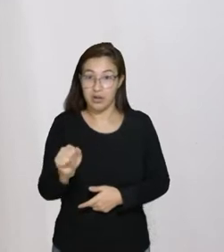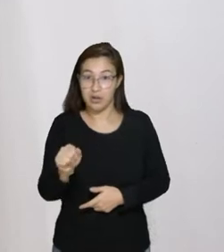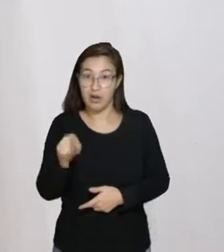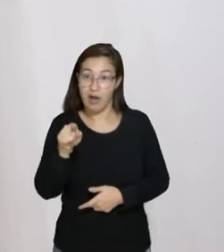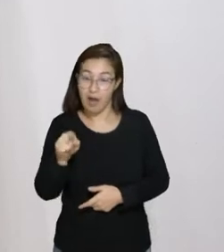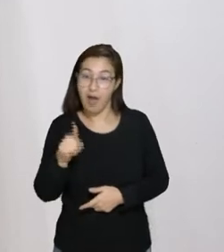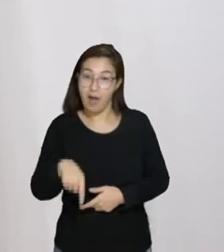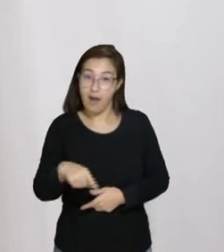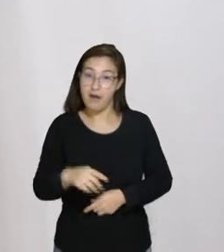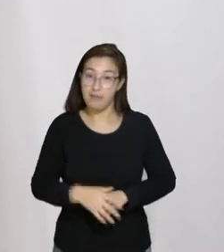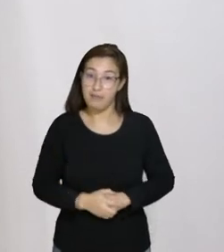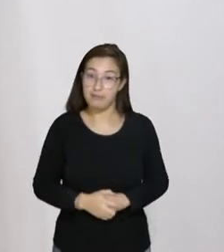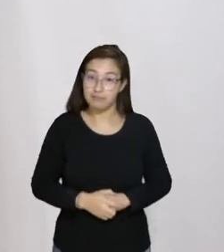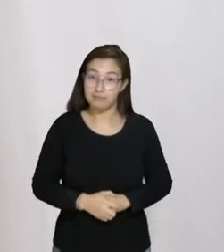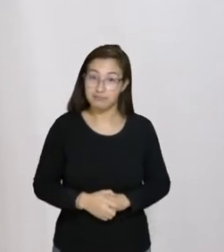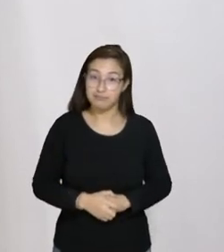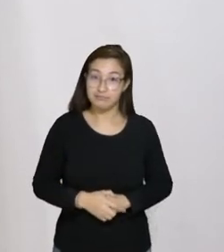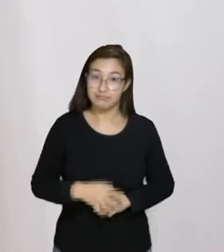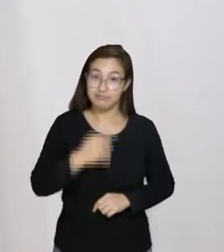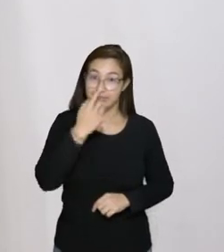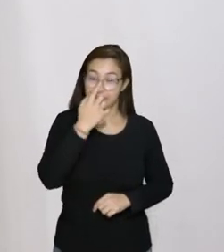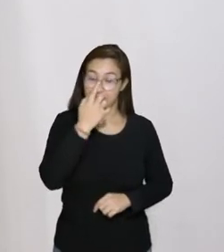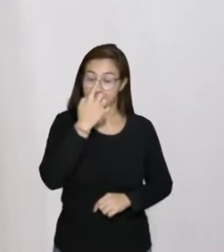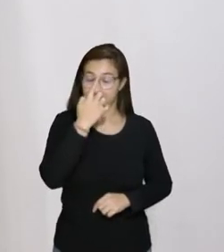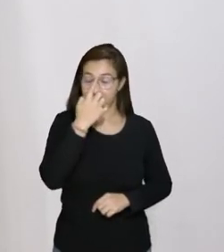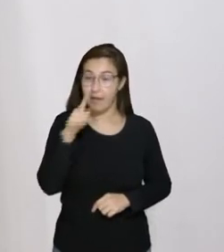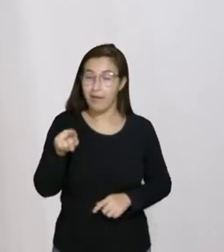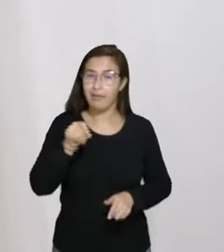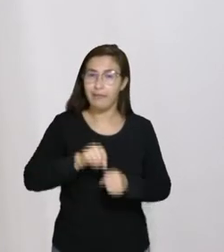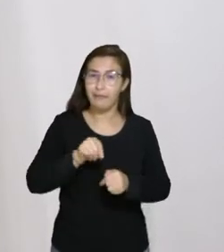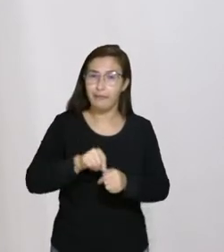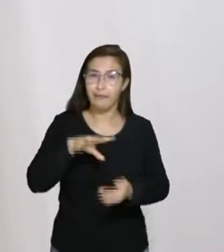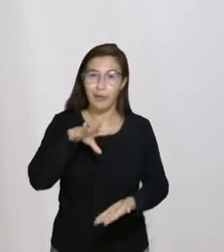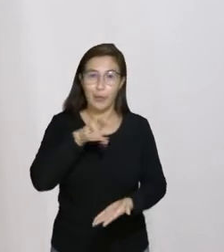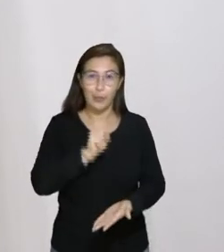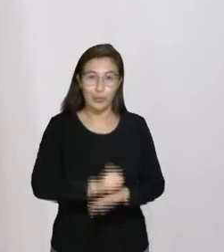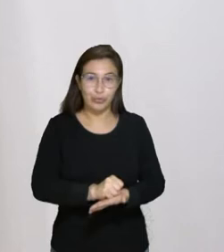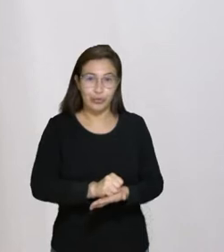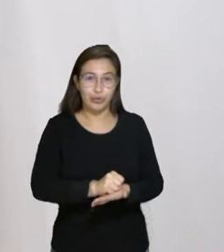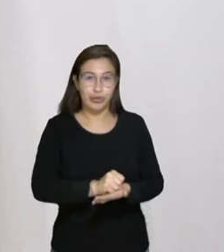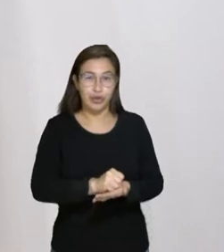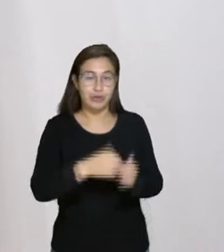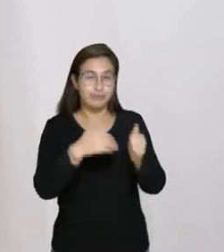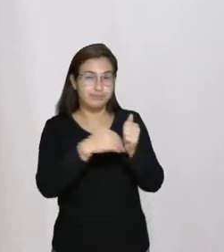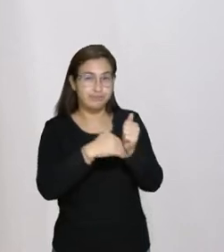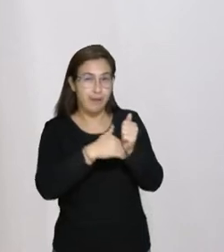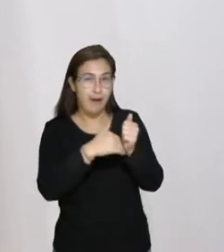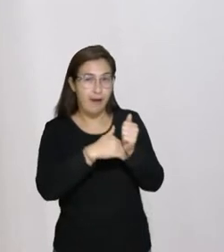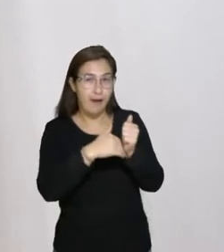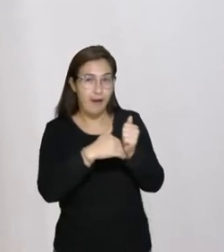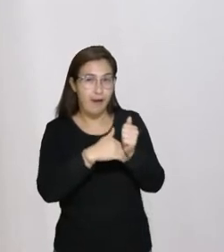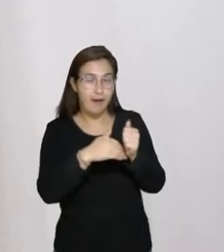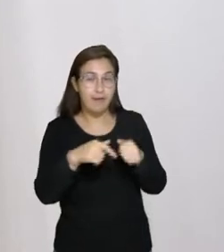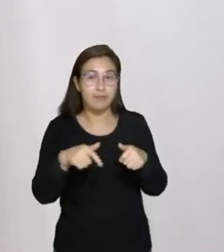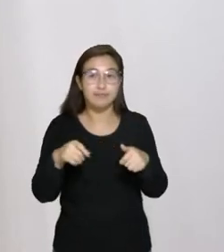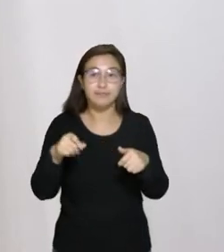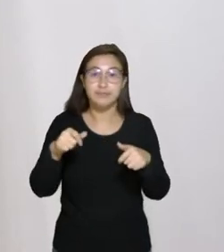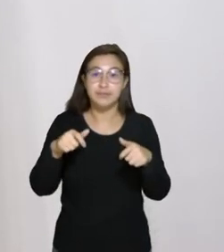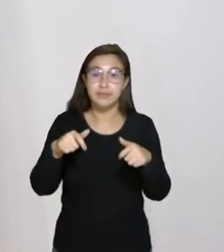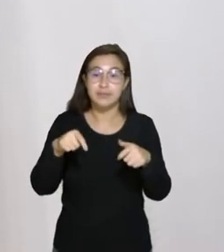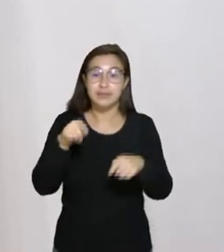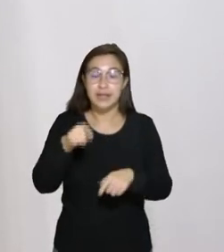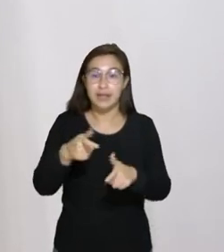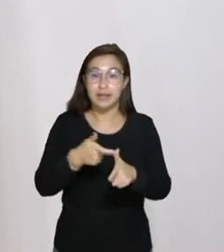O Leandro Lima que fez um contrato sob sigilo na locação de